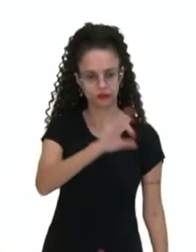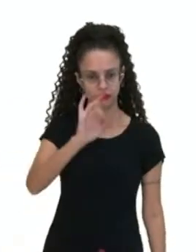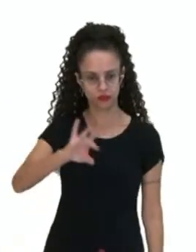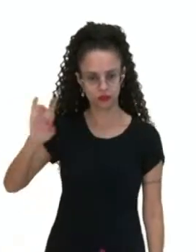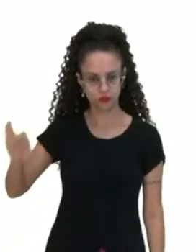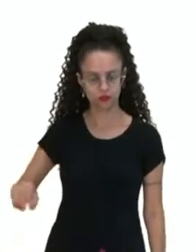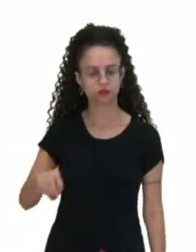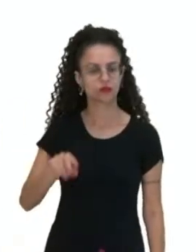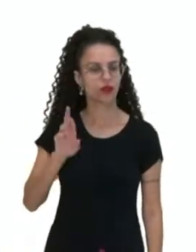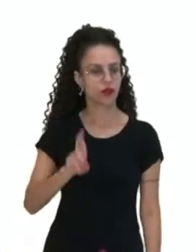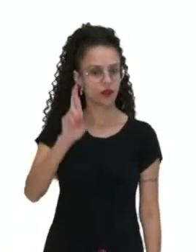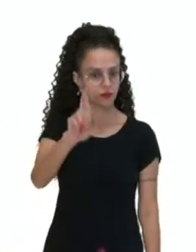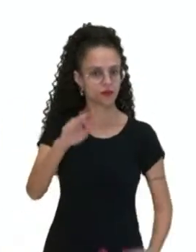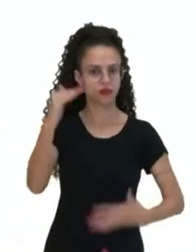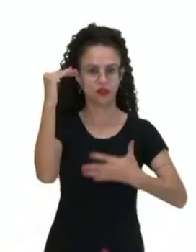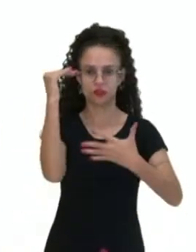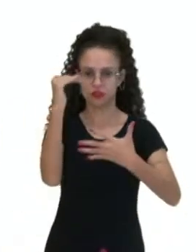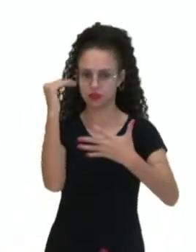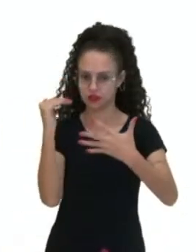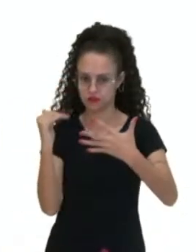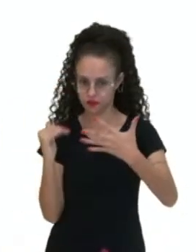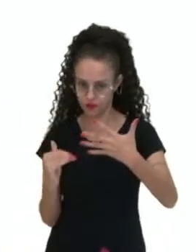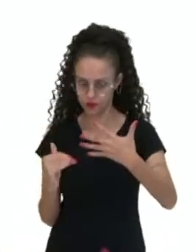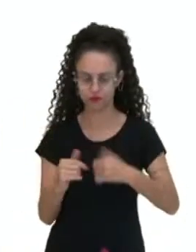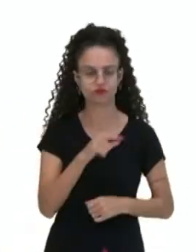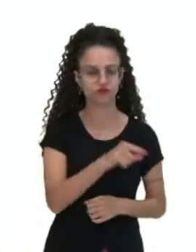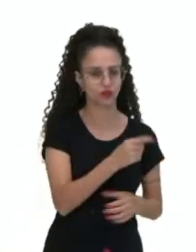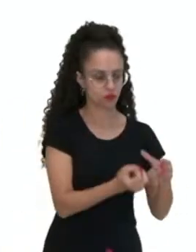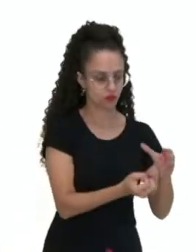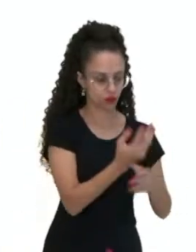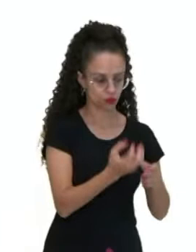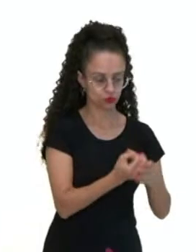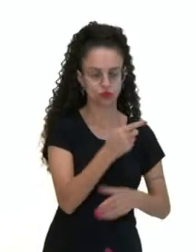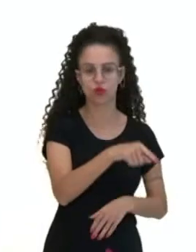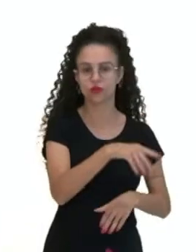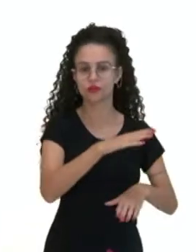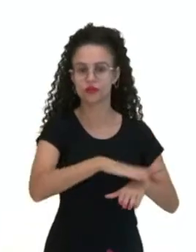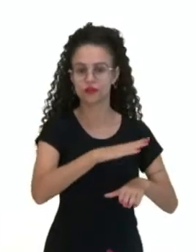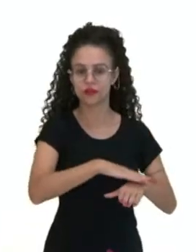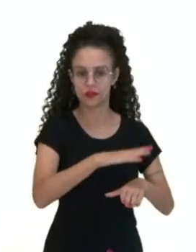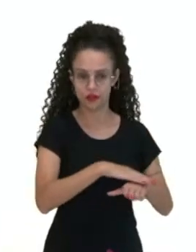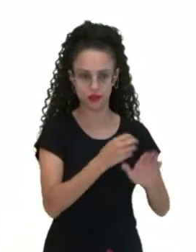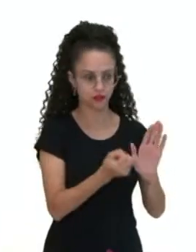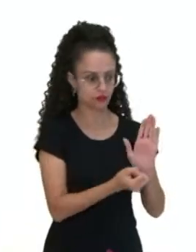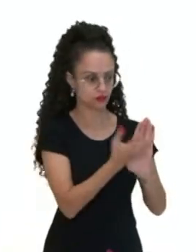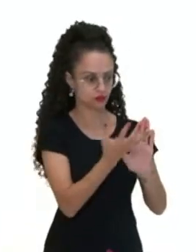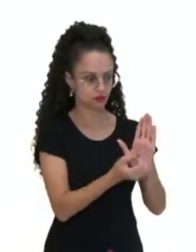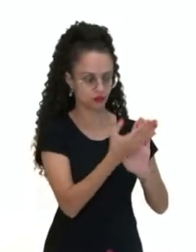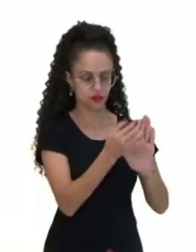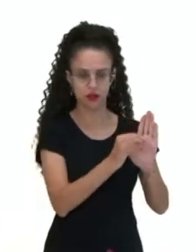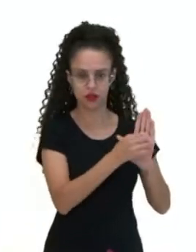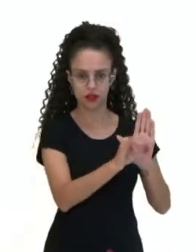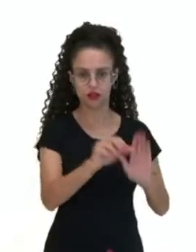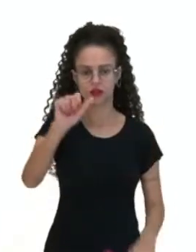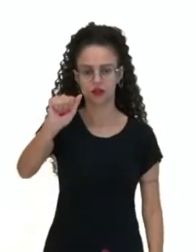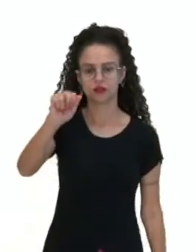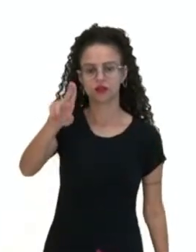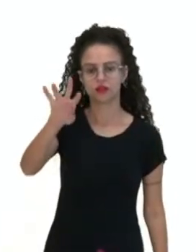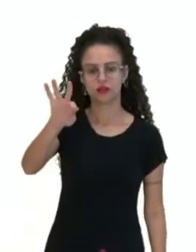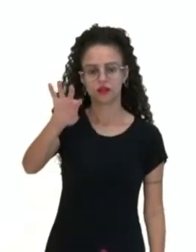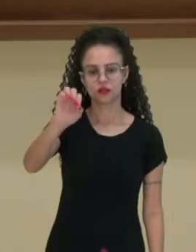um nível trófico, ok? Os produtores são os organismos autótrofos, porque eles têm